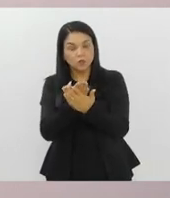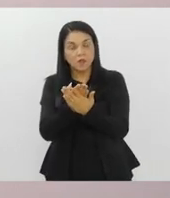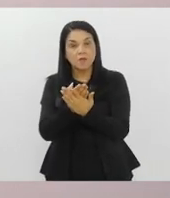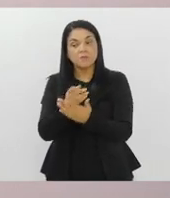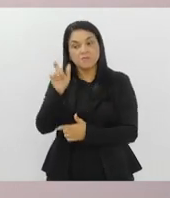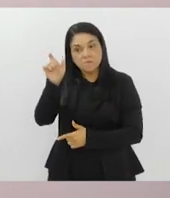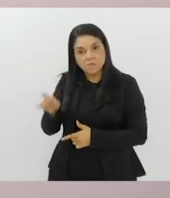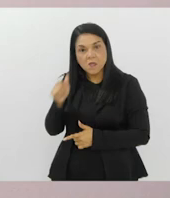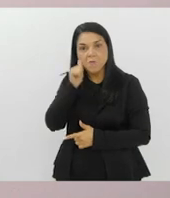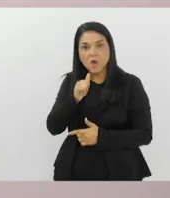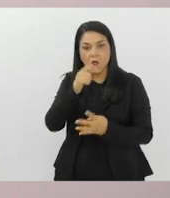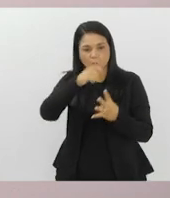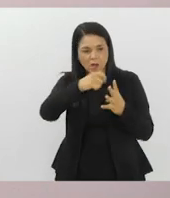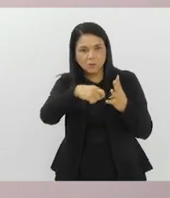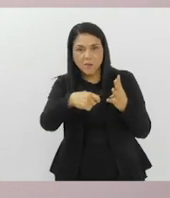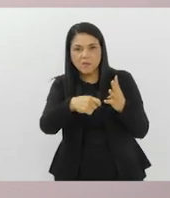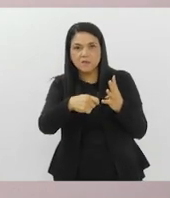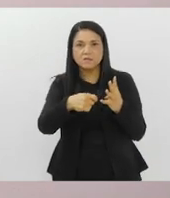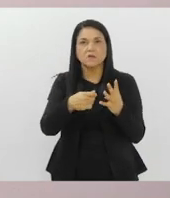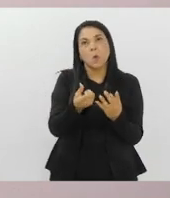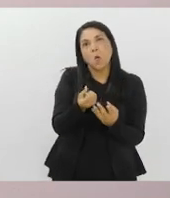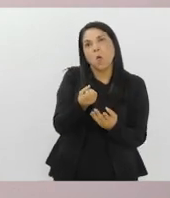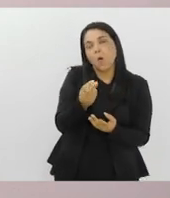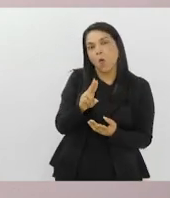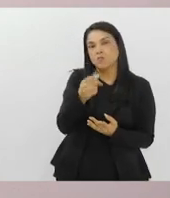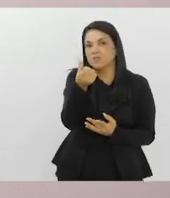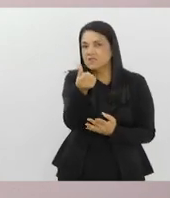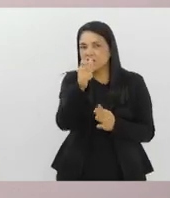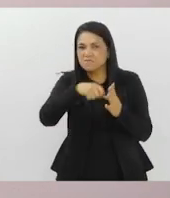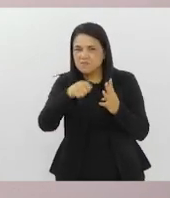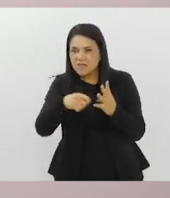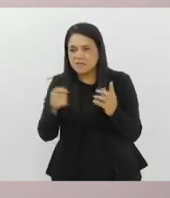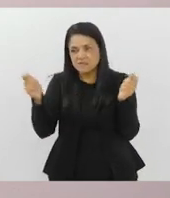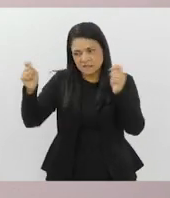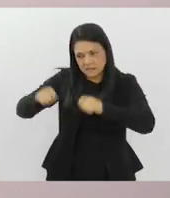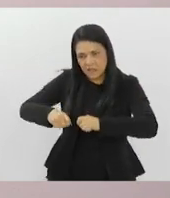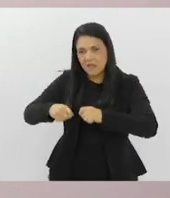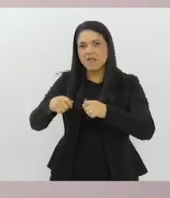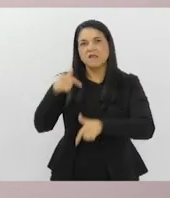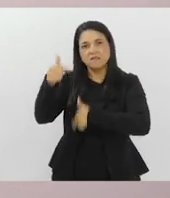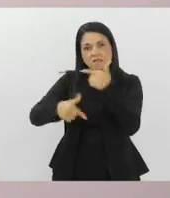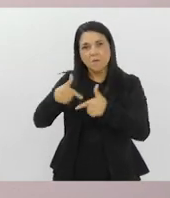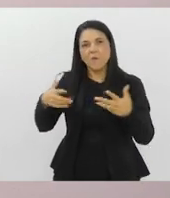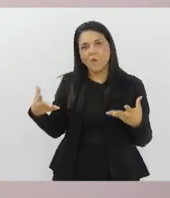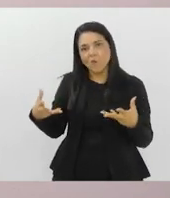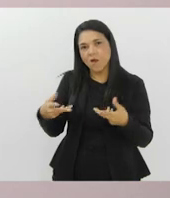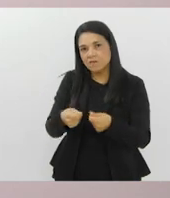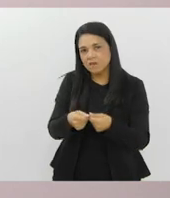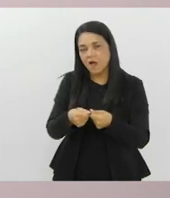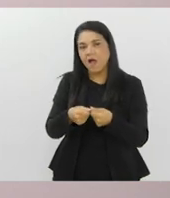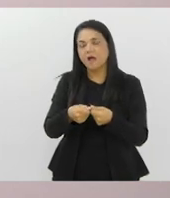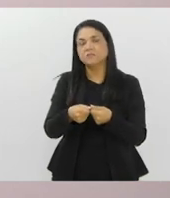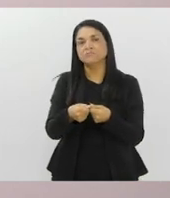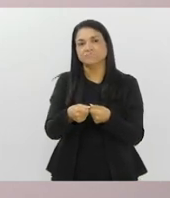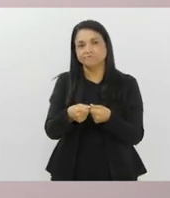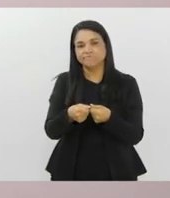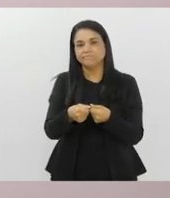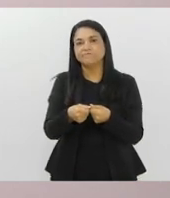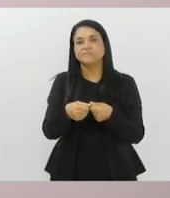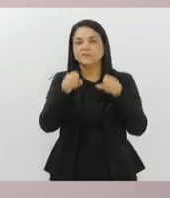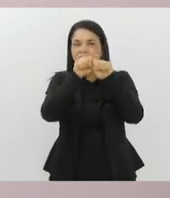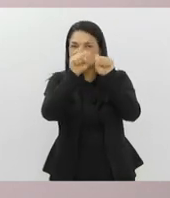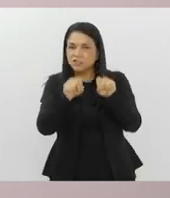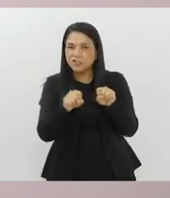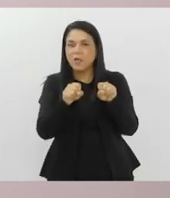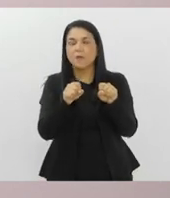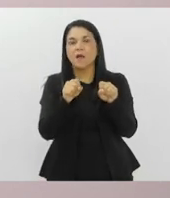durante 4 meses ou 6 meses, não é possível dar trabalhos com qualidade, com eficiência, com sistemas de